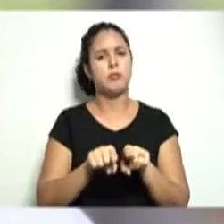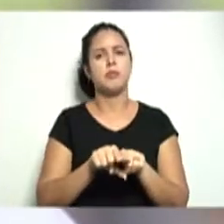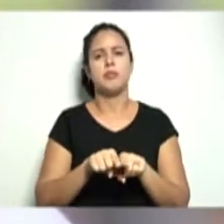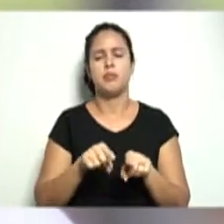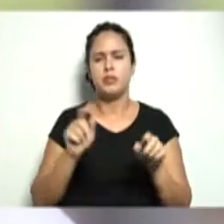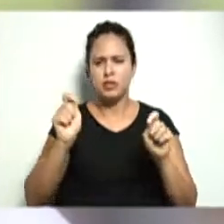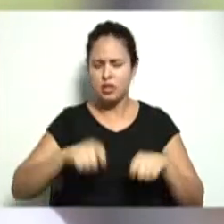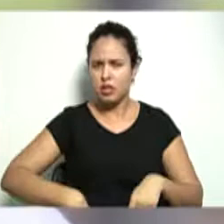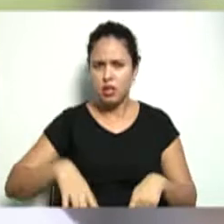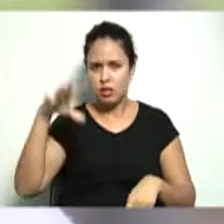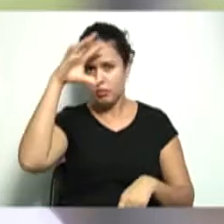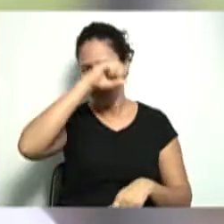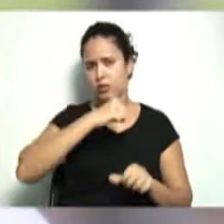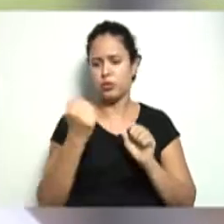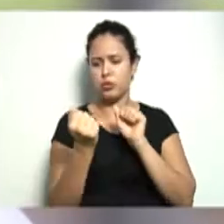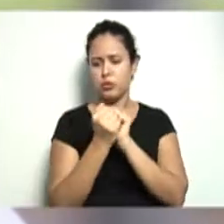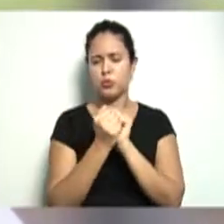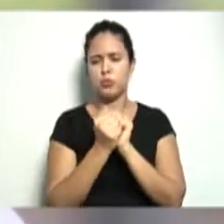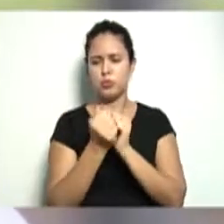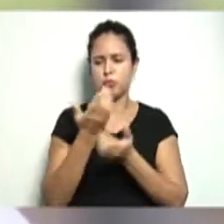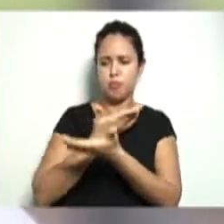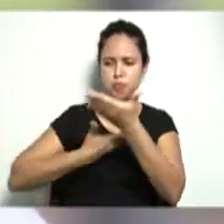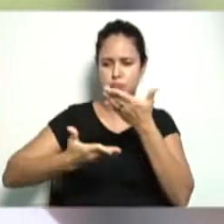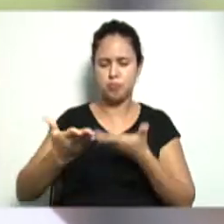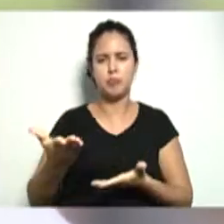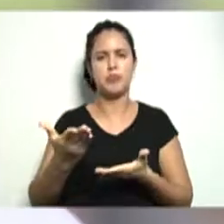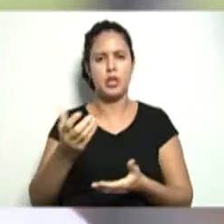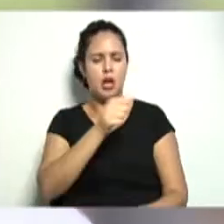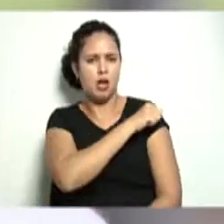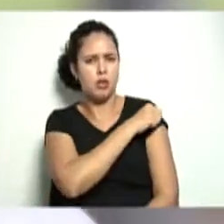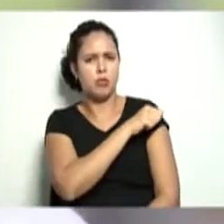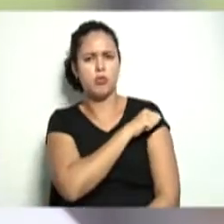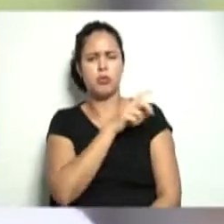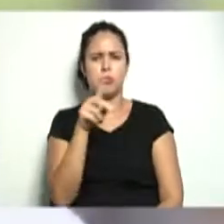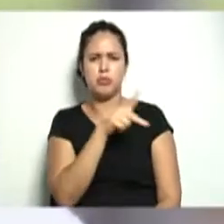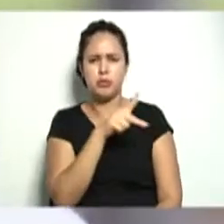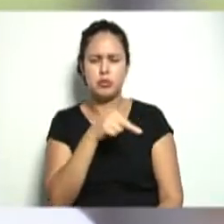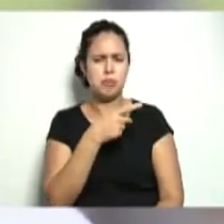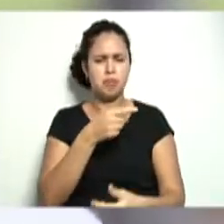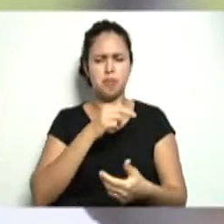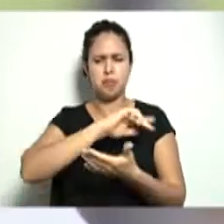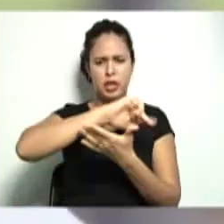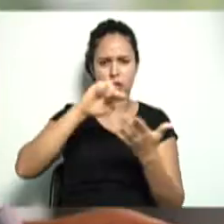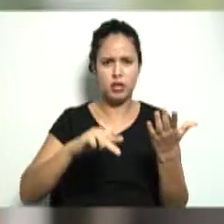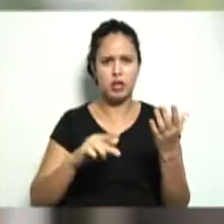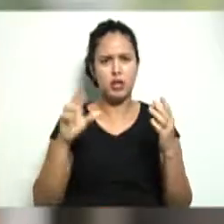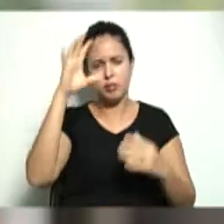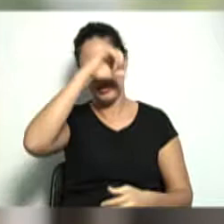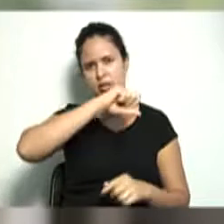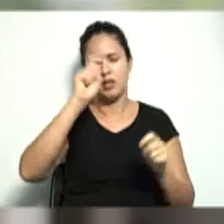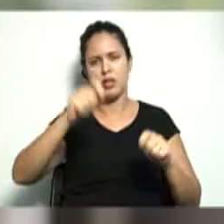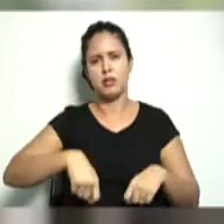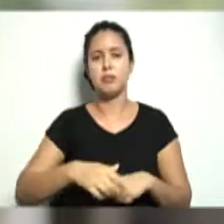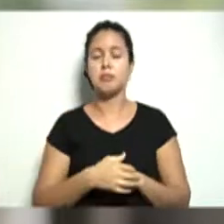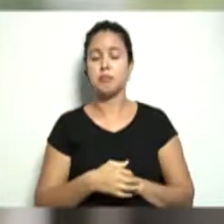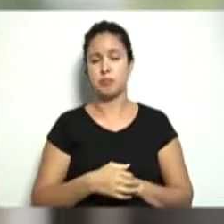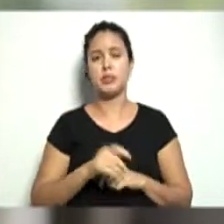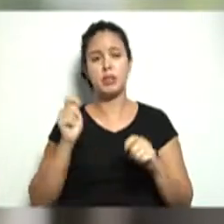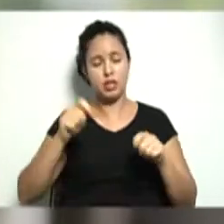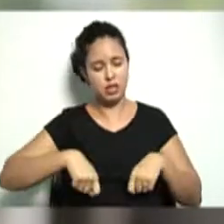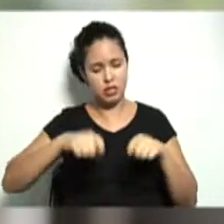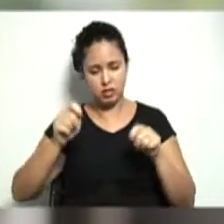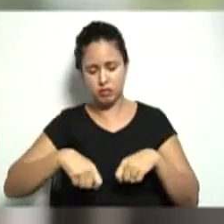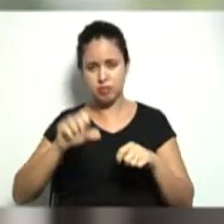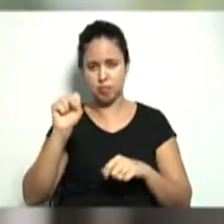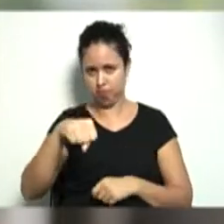gente aprende junto com os outros e os outros alunos ou outras pessoas também aprendem com a gente, com o nosso dia a dia. Ah, sim, claro, né? Sempre